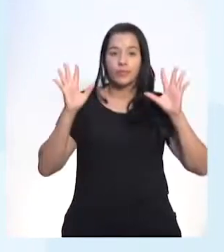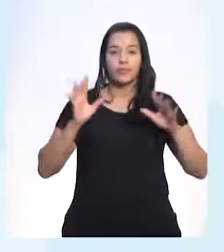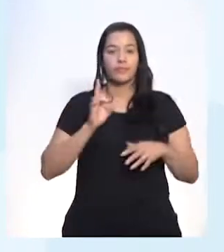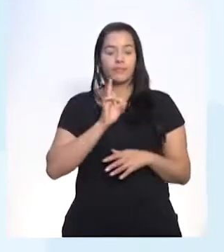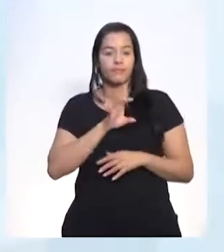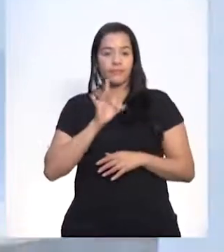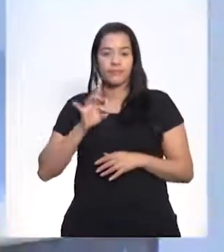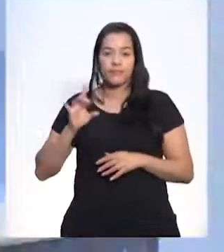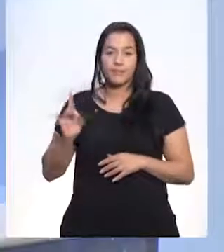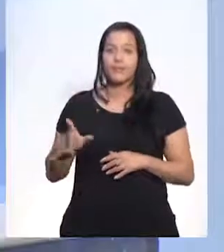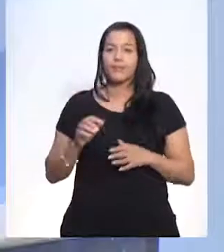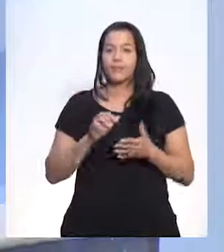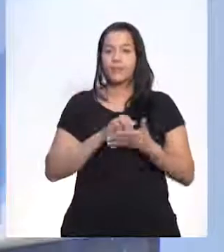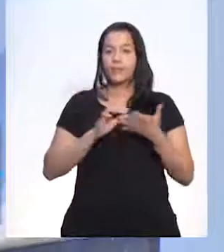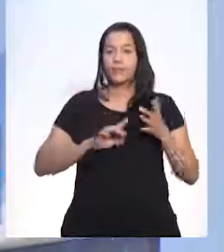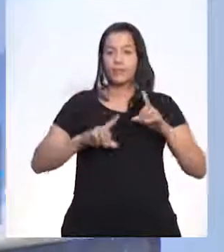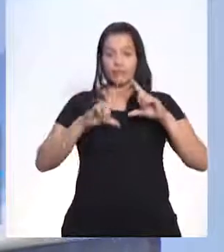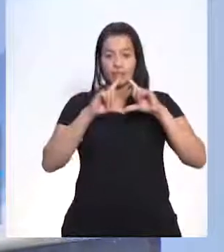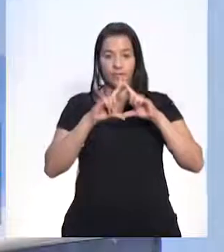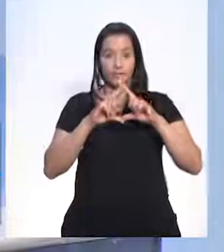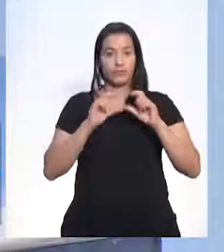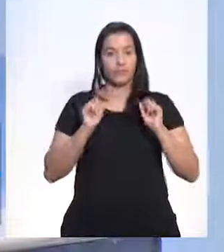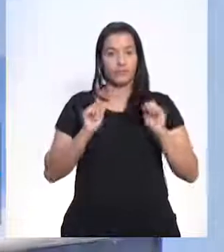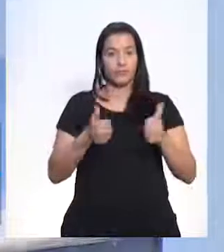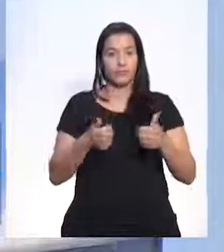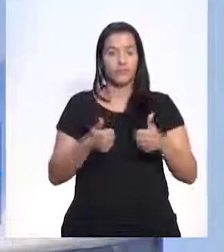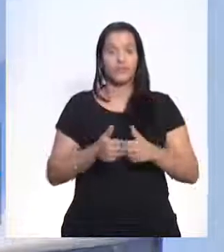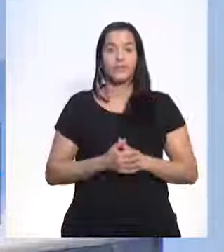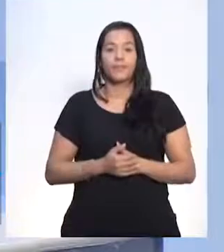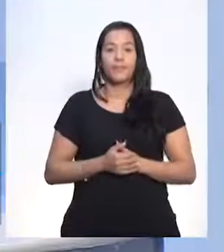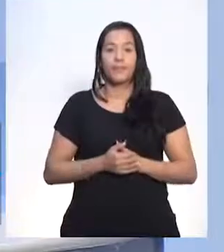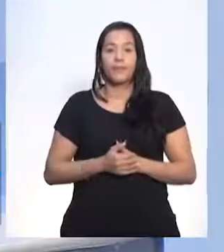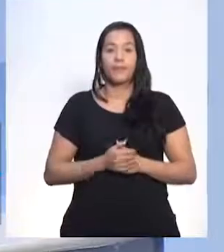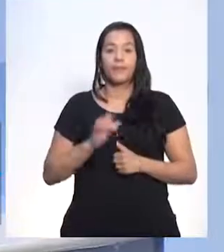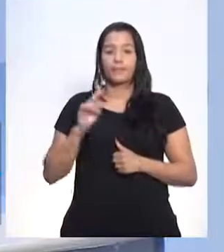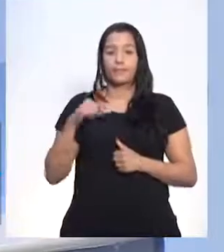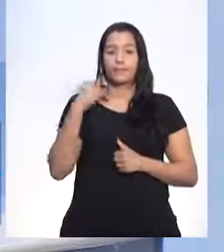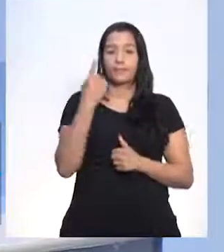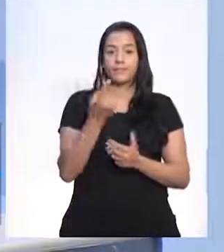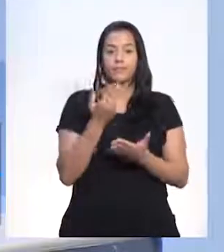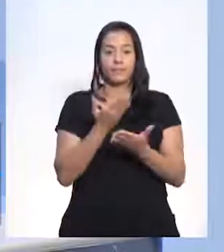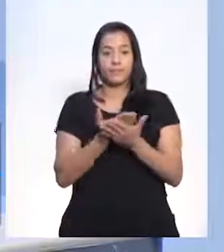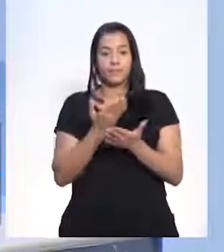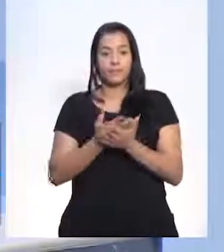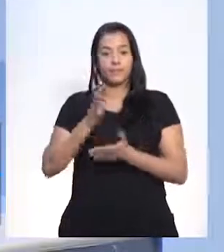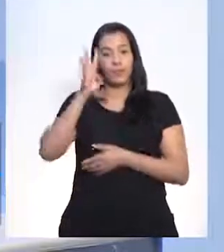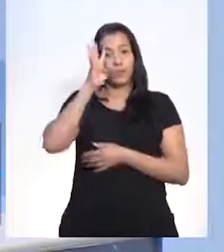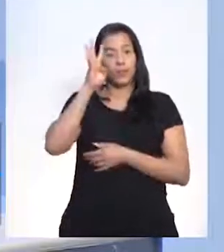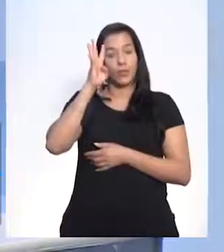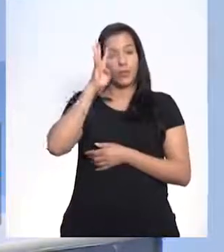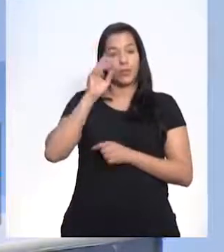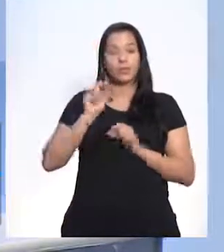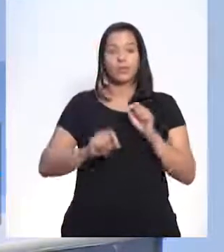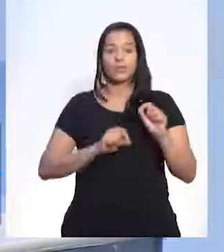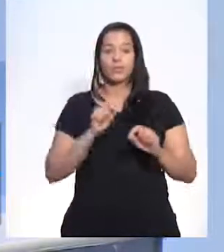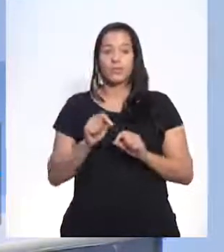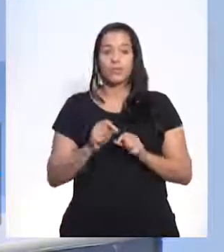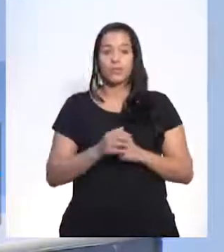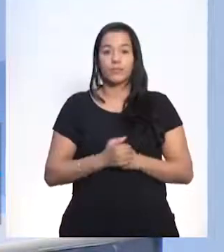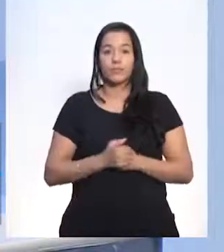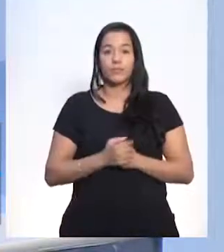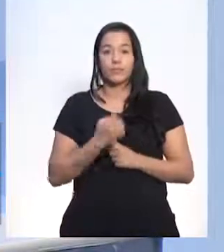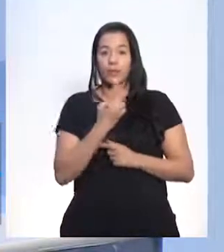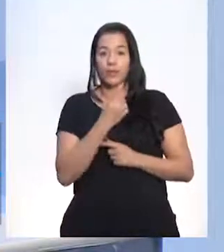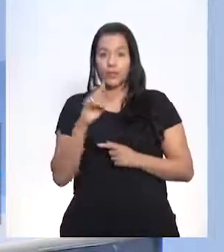as relações métricas no triângulo retângulo. A nossa próxima aula de quarta-feira vai ser a